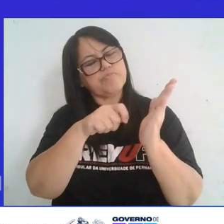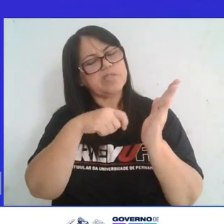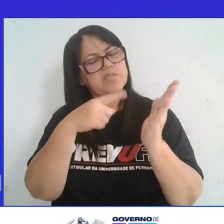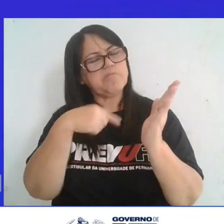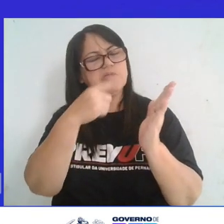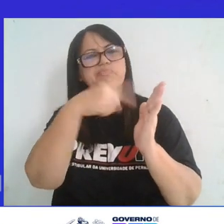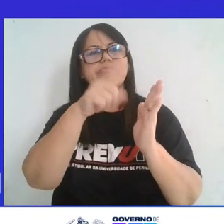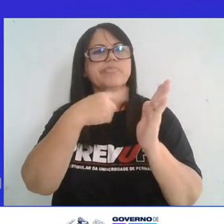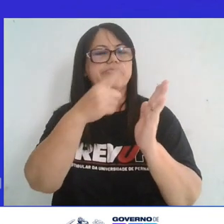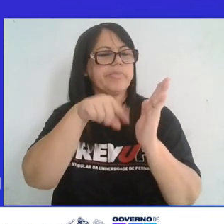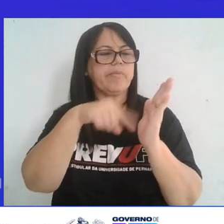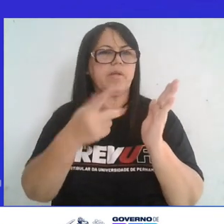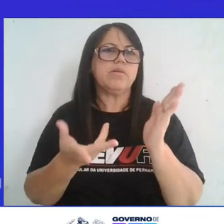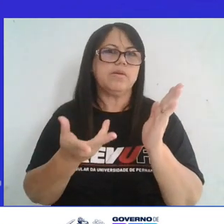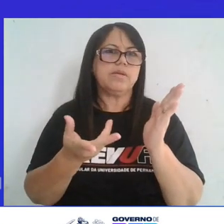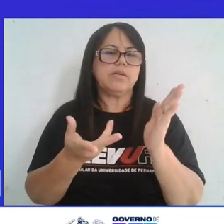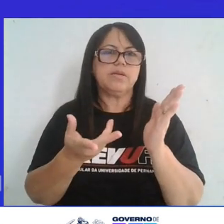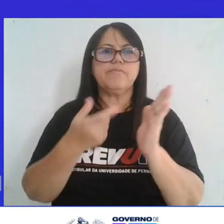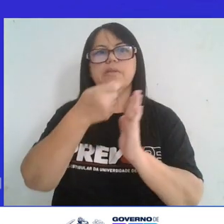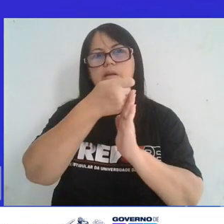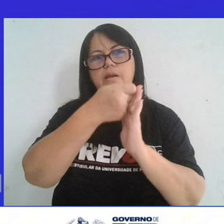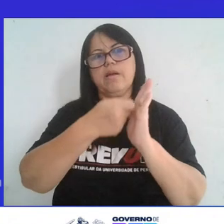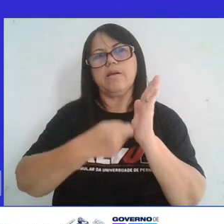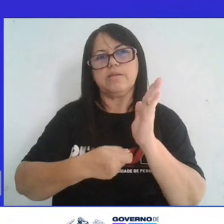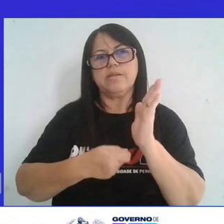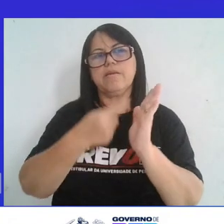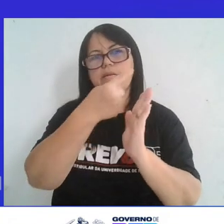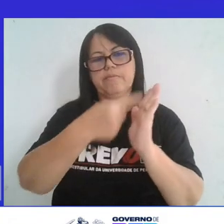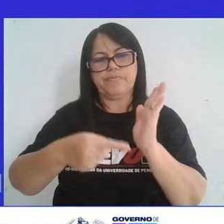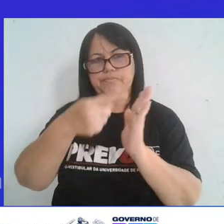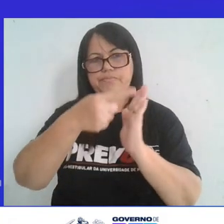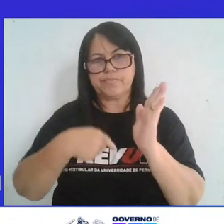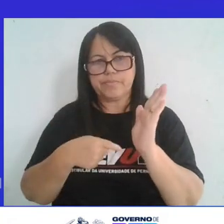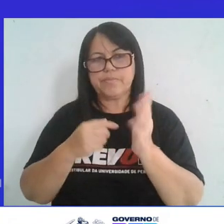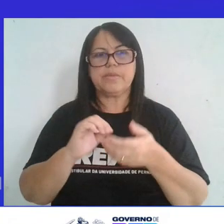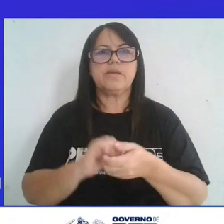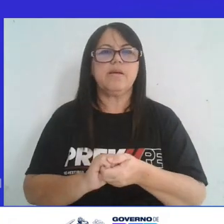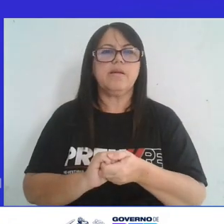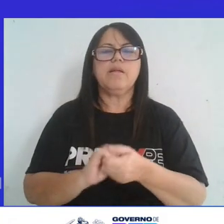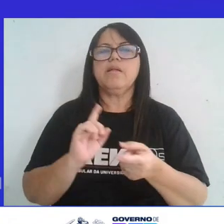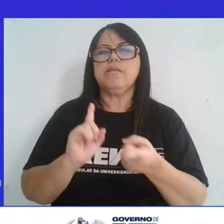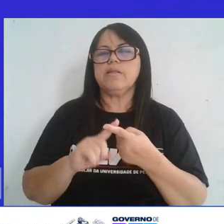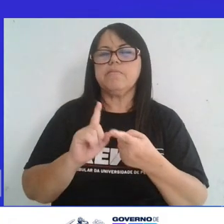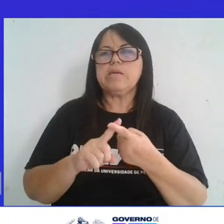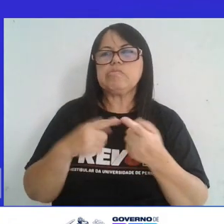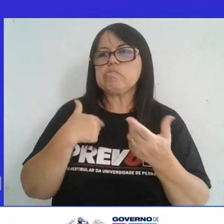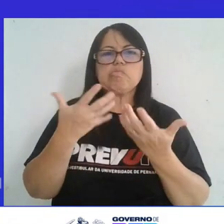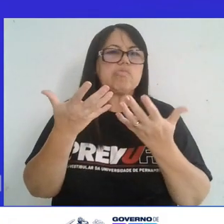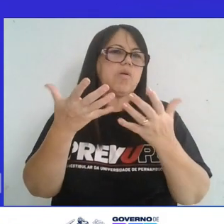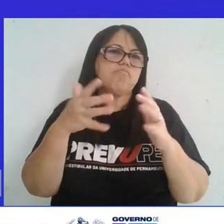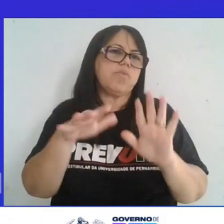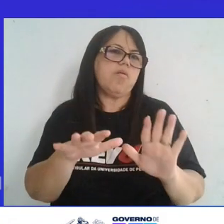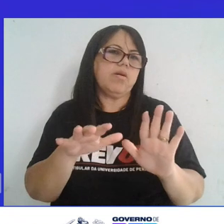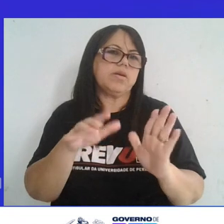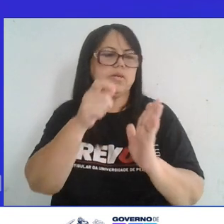anulação proposital, tá? Isso aí a redação é anulada. Tá? Recusa também de escrever o texto, né?